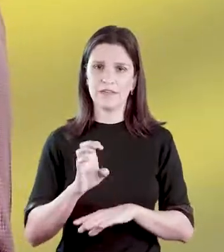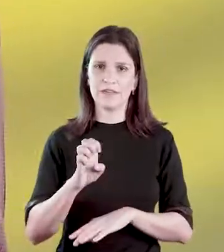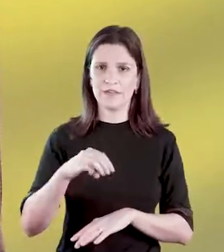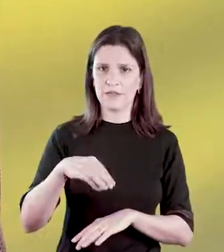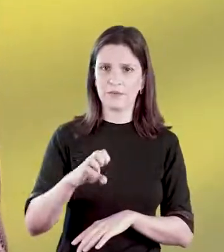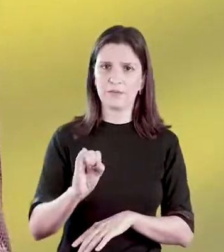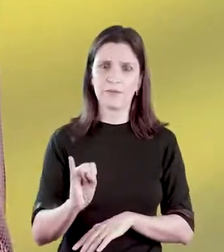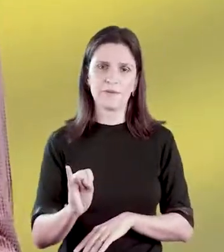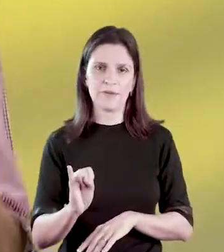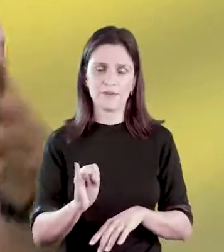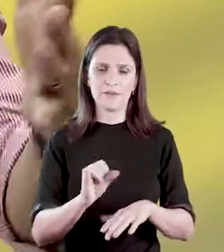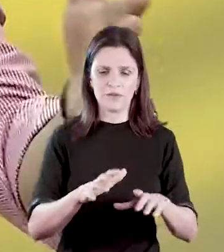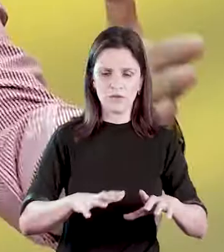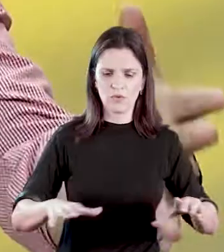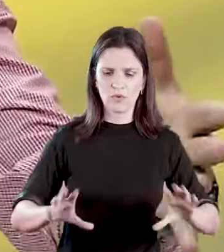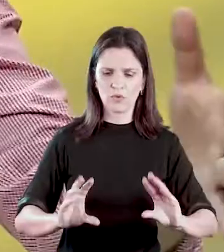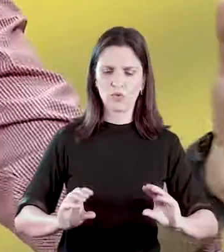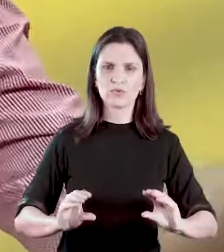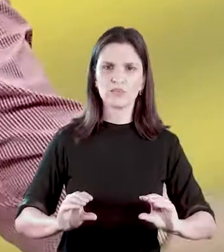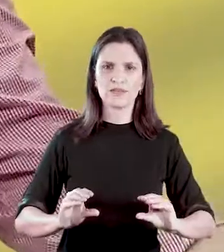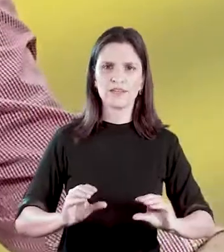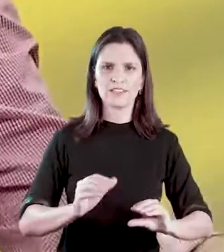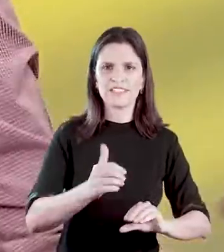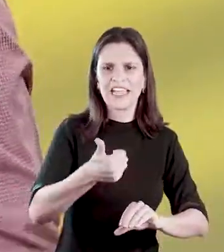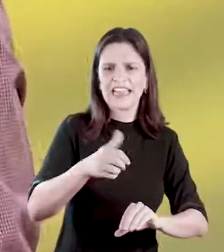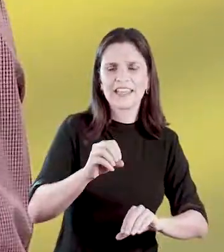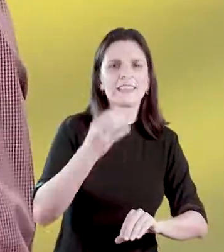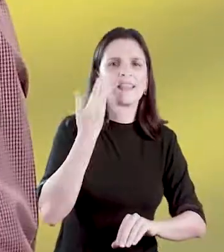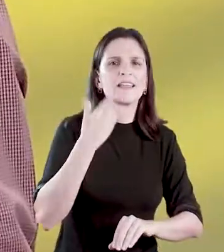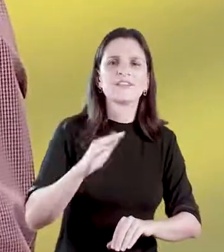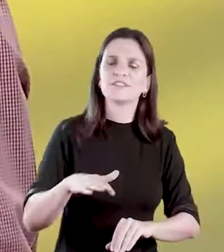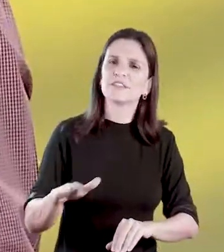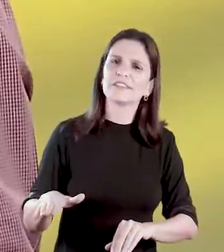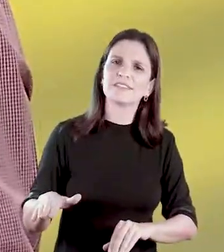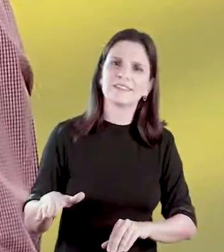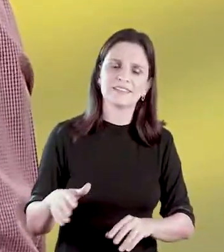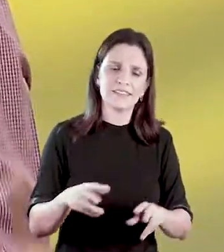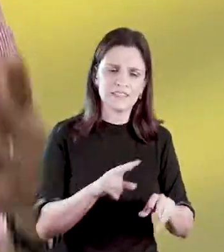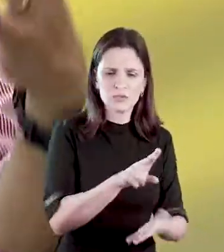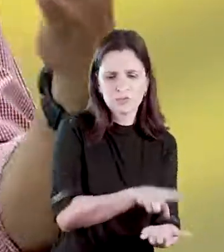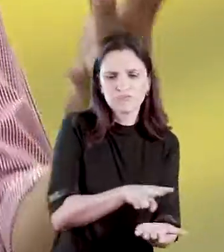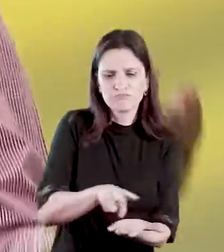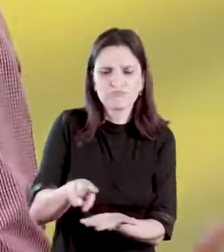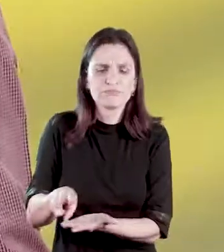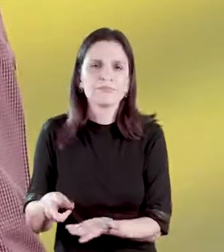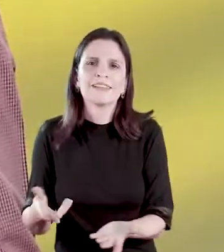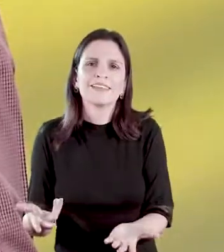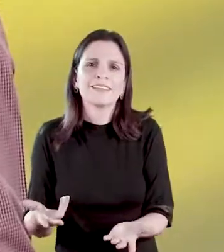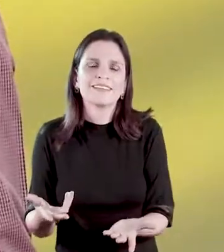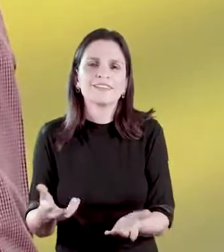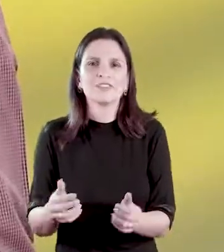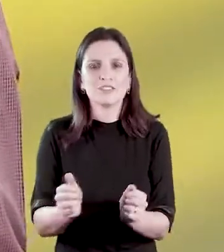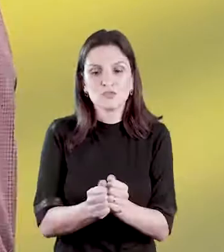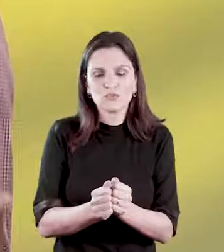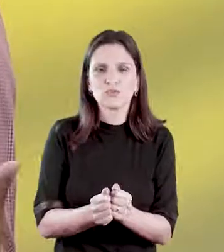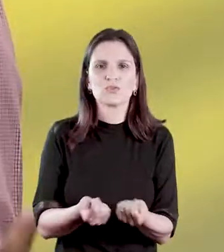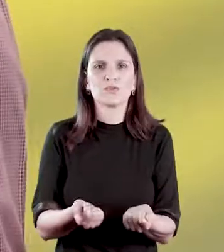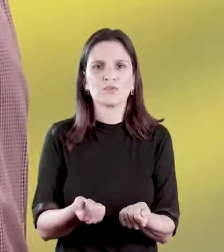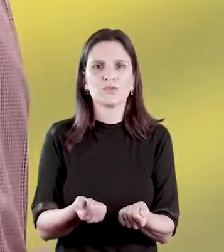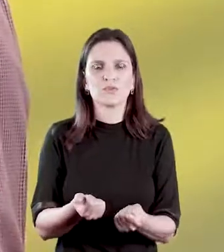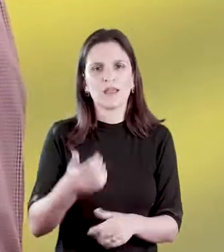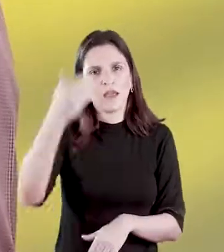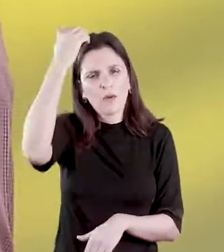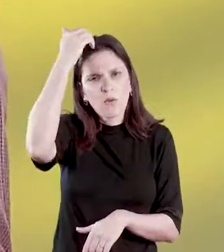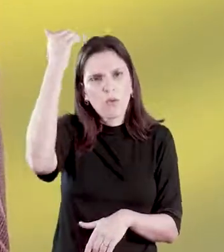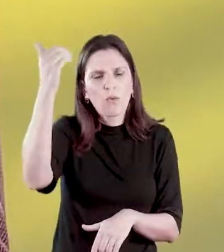verdadeiro Você vai no e-mail tem um colchonete no chão tem 10 crianças deitado numa sala que não tem ventilação a